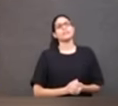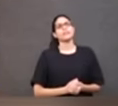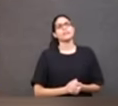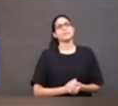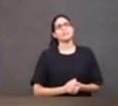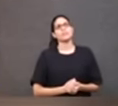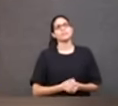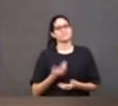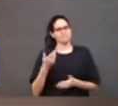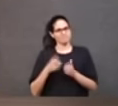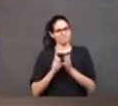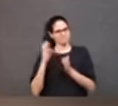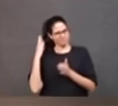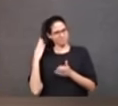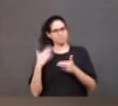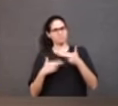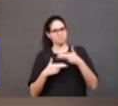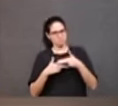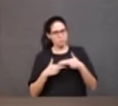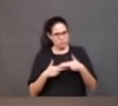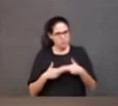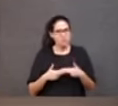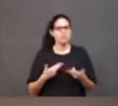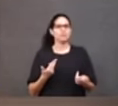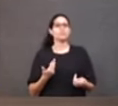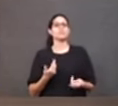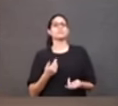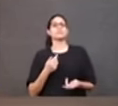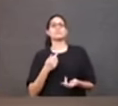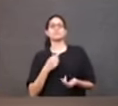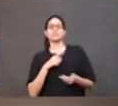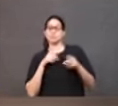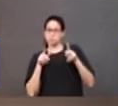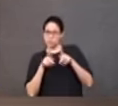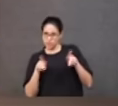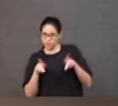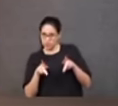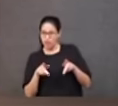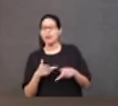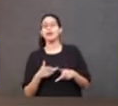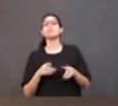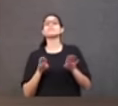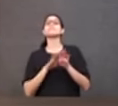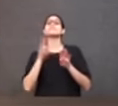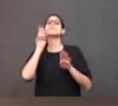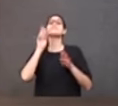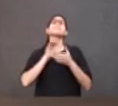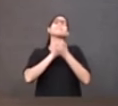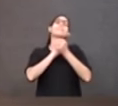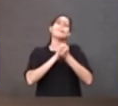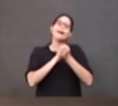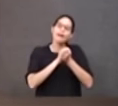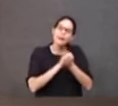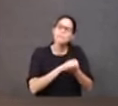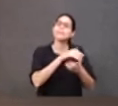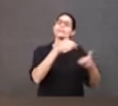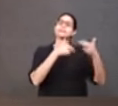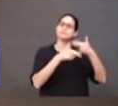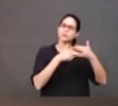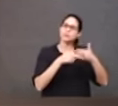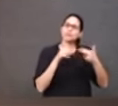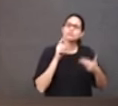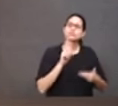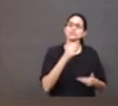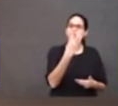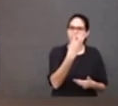com todos os professores. Aliás, parabéns ao nosso campus do Pontal, que no dia 4 de setembro próximo, próximo